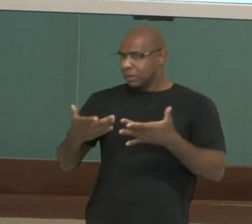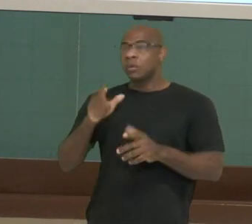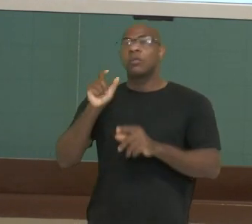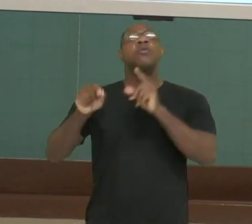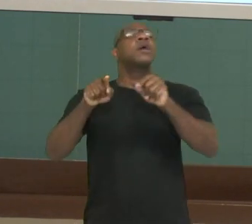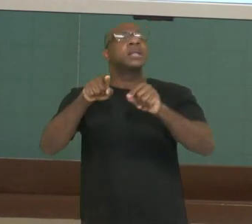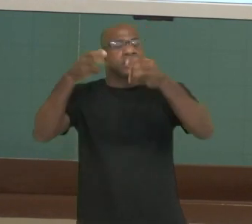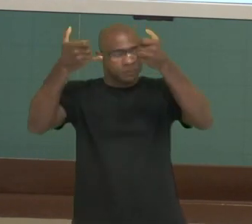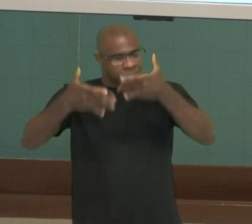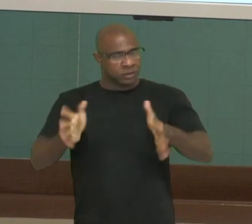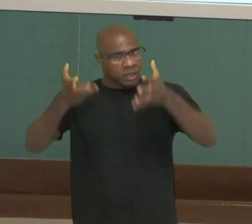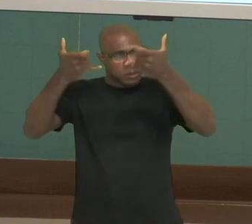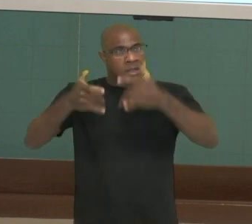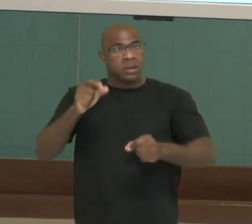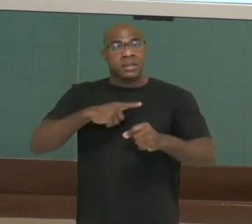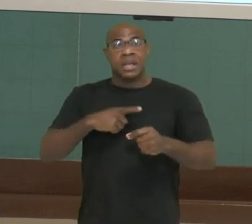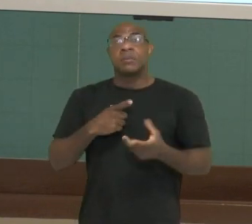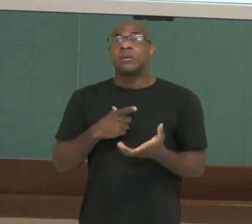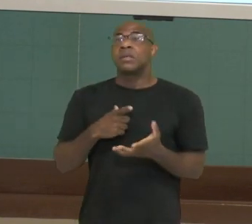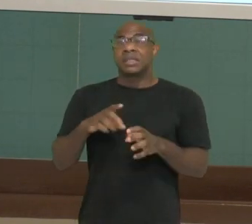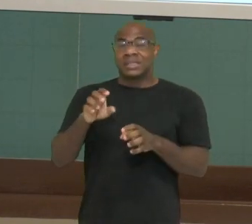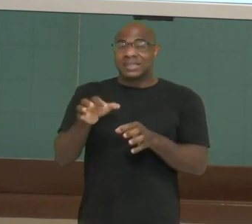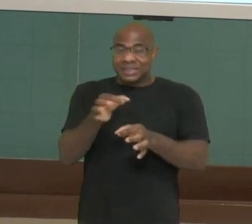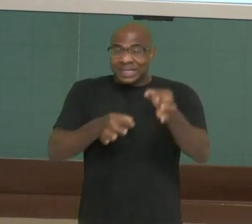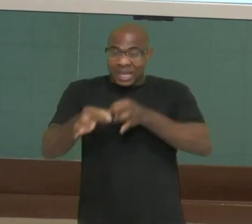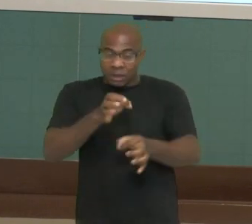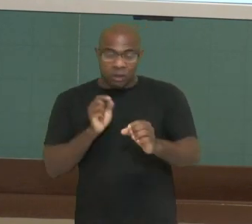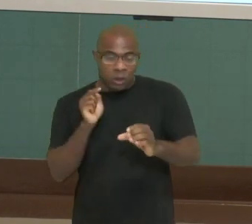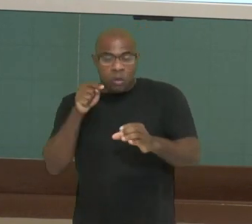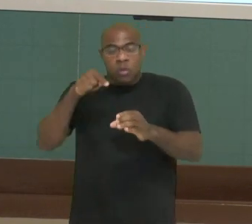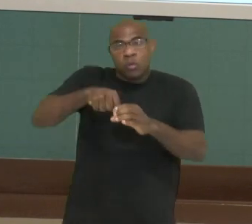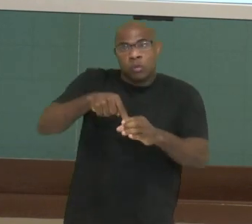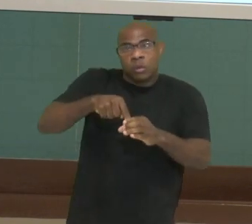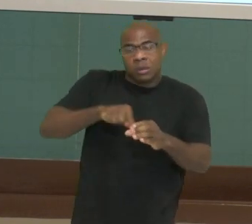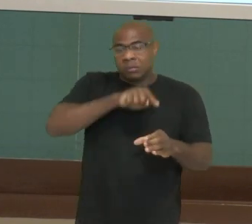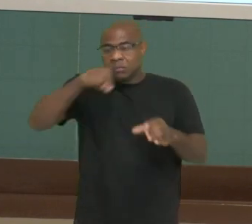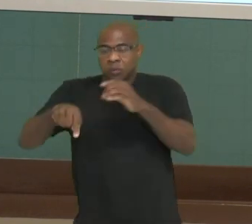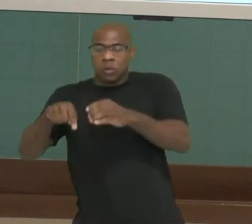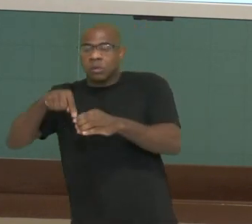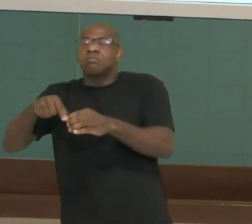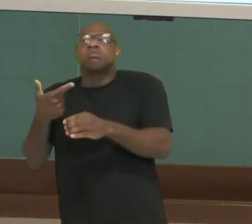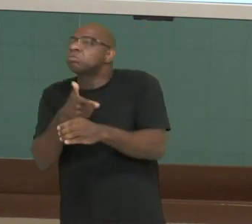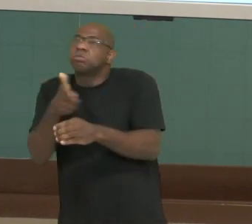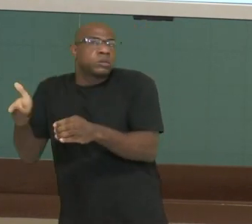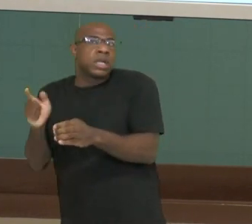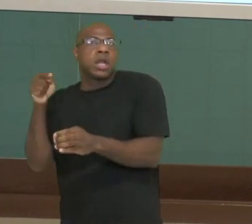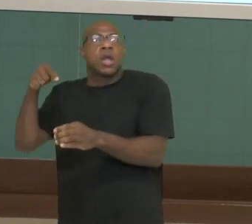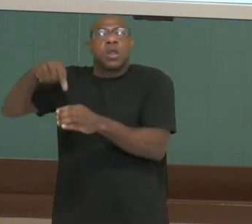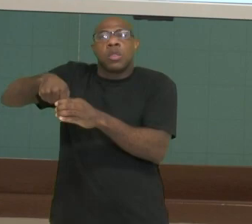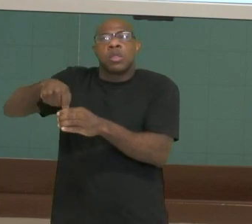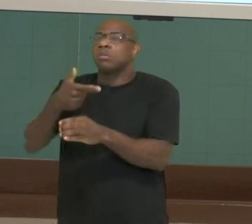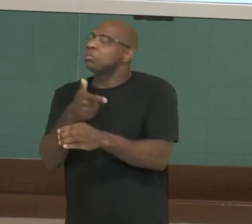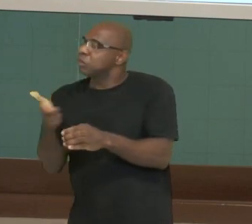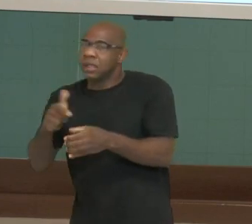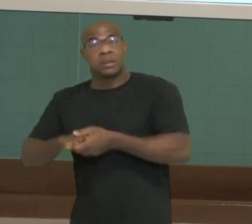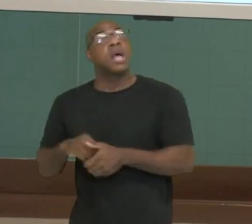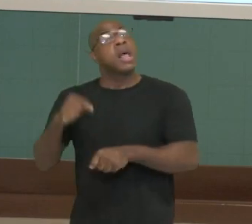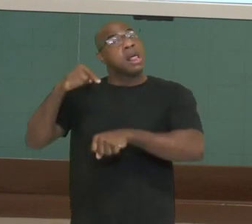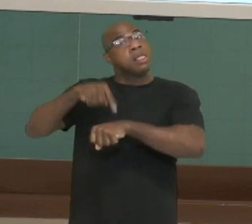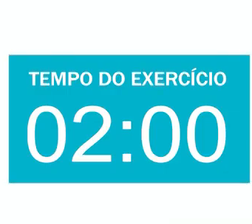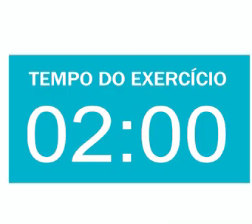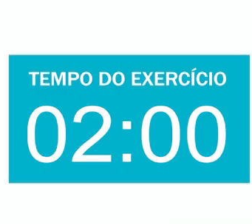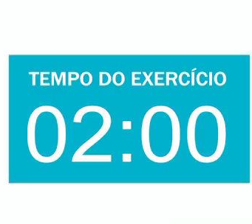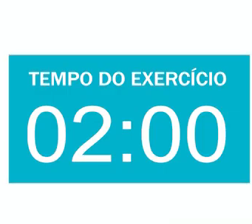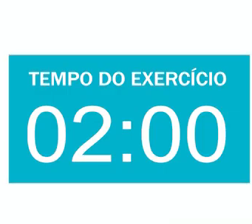para vocês que nós temos uma célula com núcleo e outra sem núcleo. Então, um tempinho para você responder